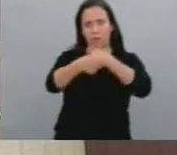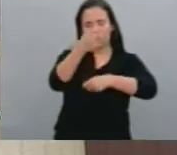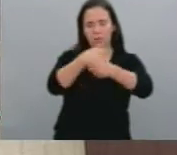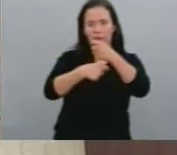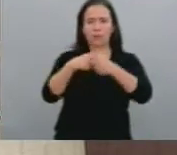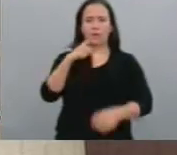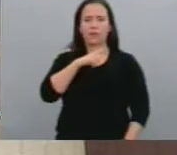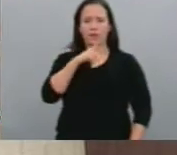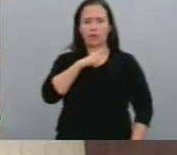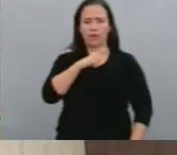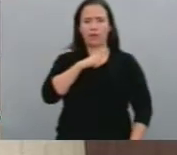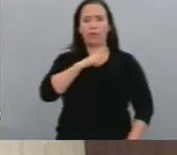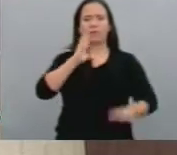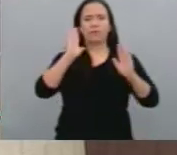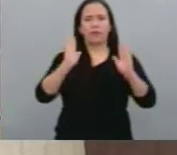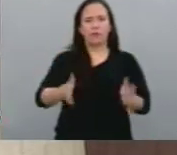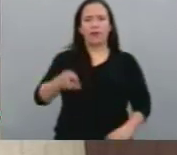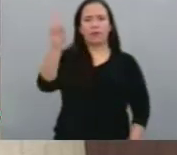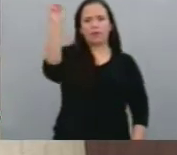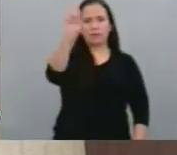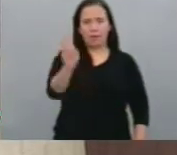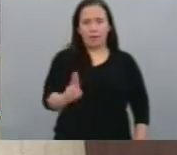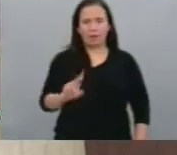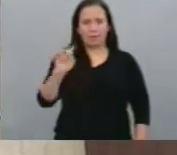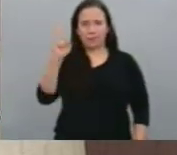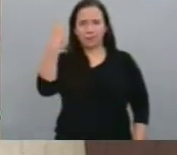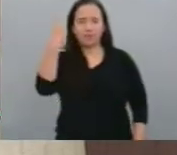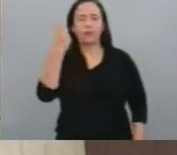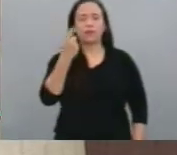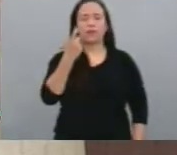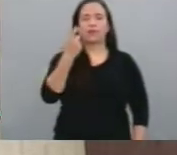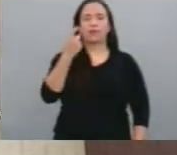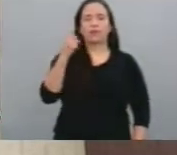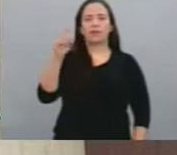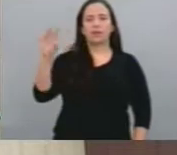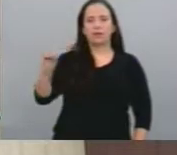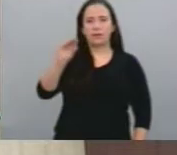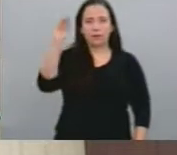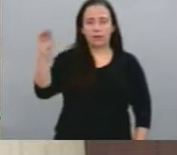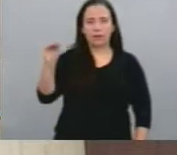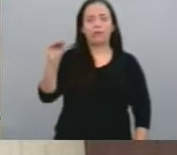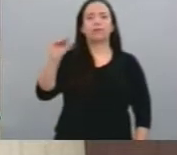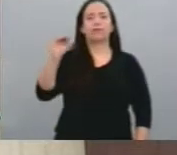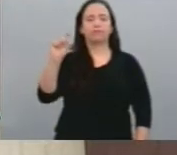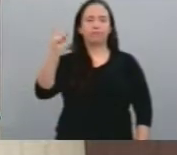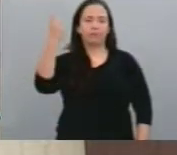passou por Tasso, Ciro, Lúcio, Cid,